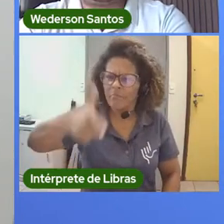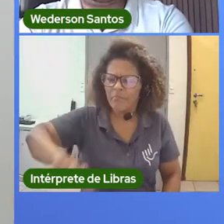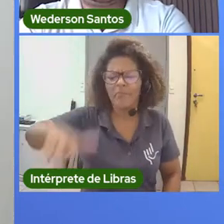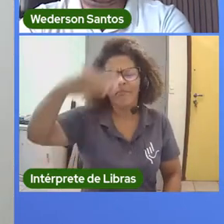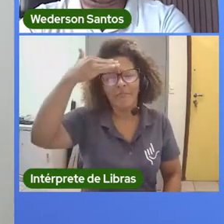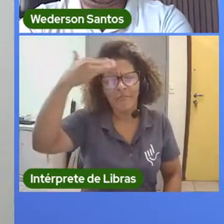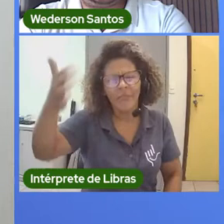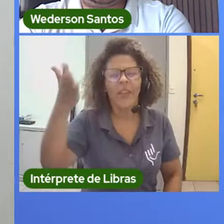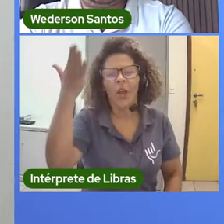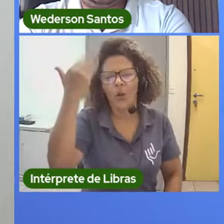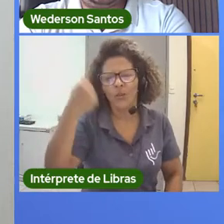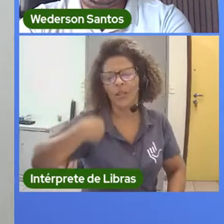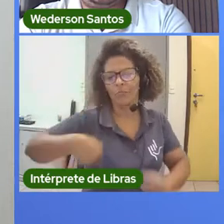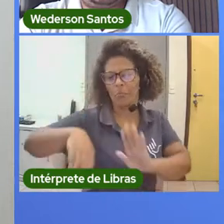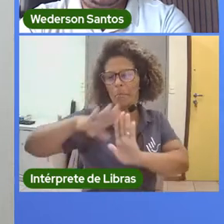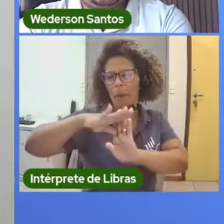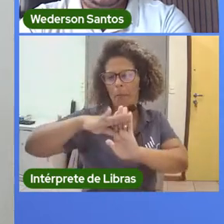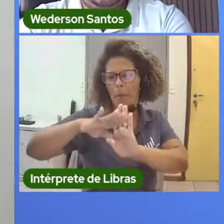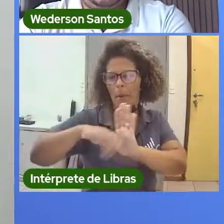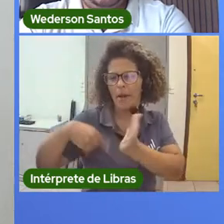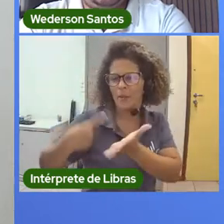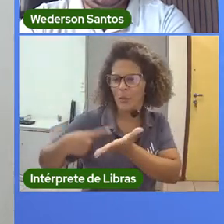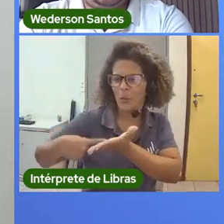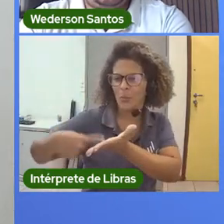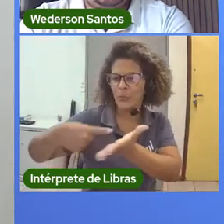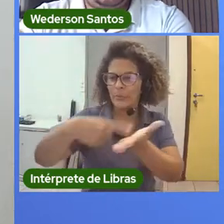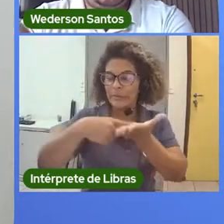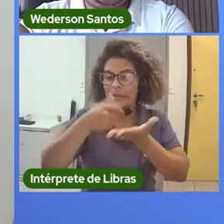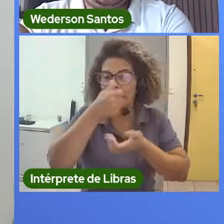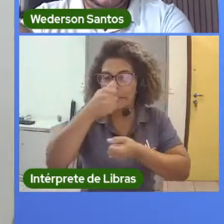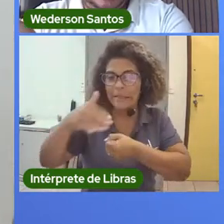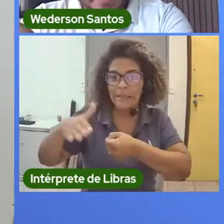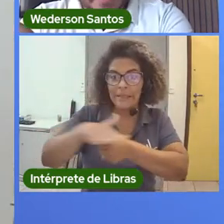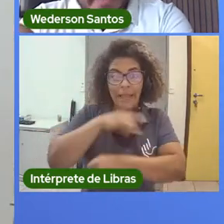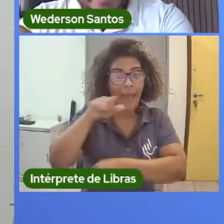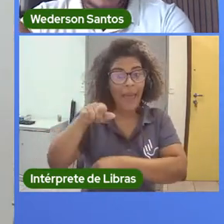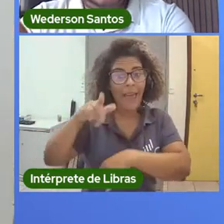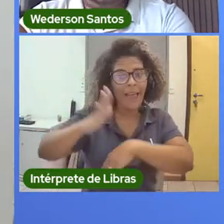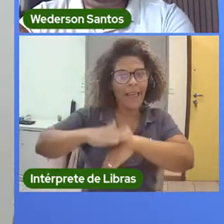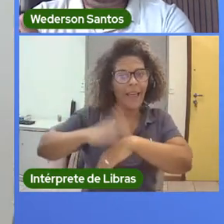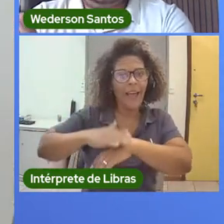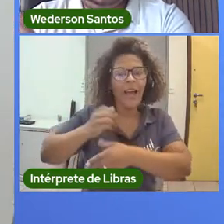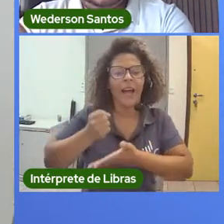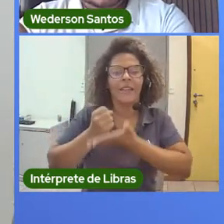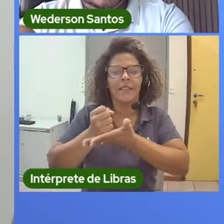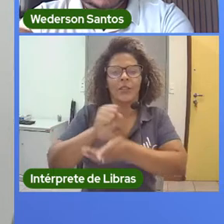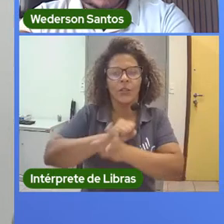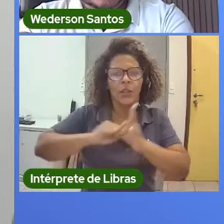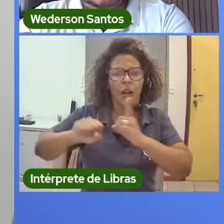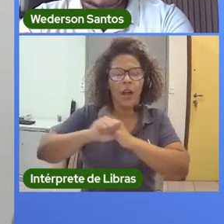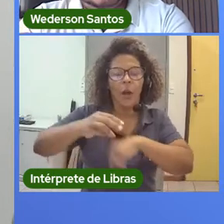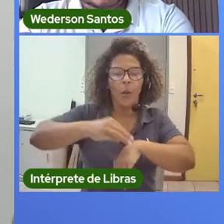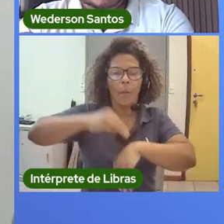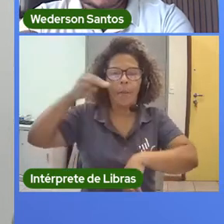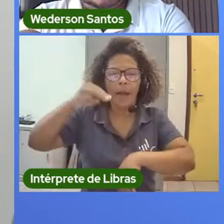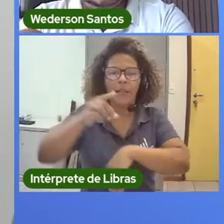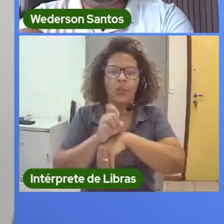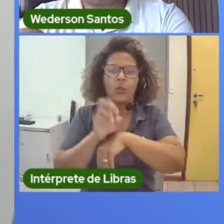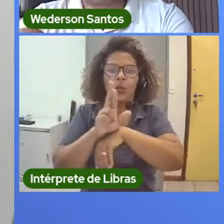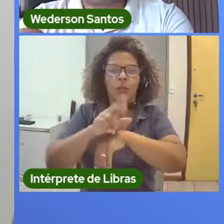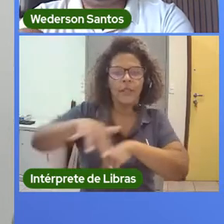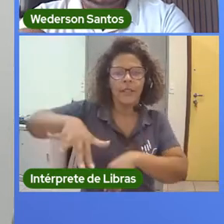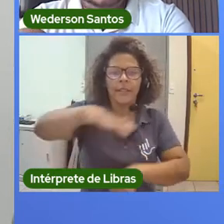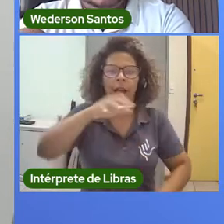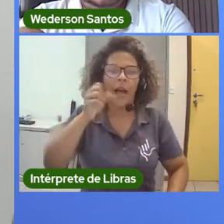Sei, da tua agenda tão apertada aí, né? O Ederson, que é assistente social, mestre em política social e doutor em